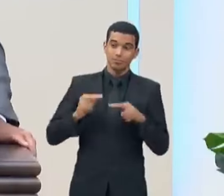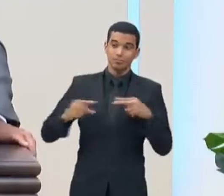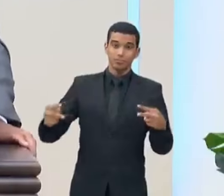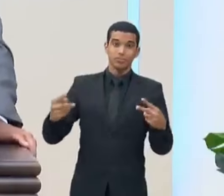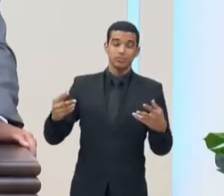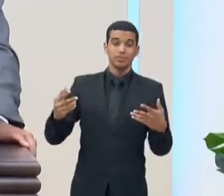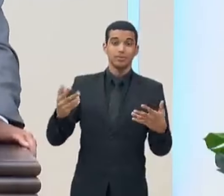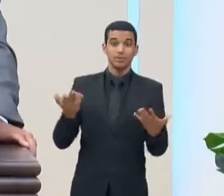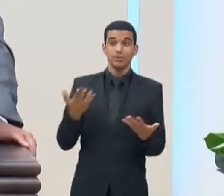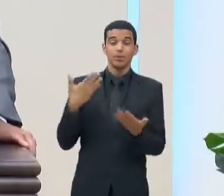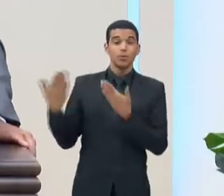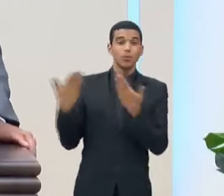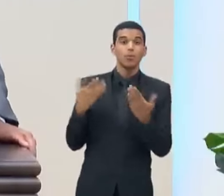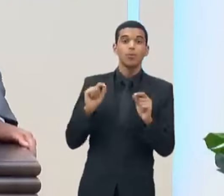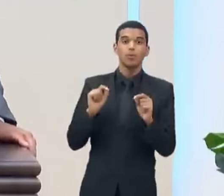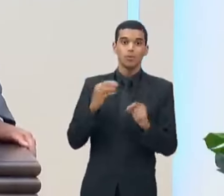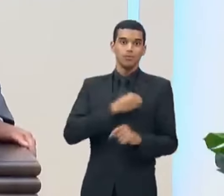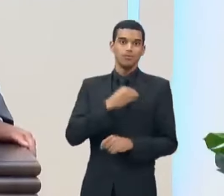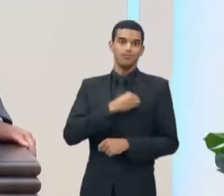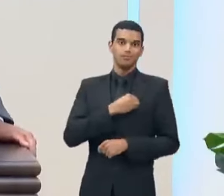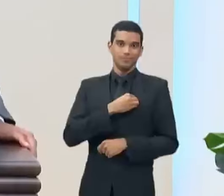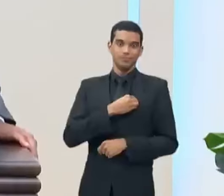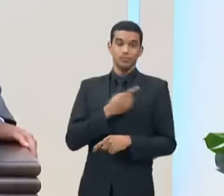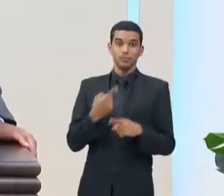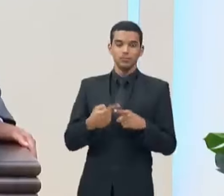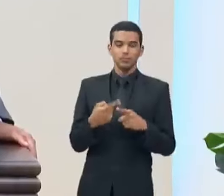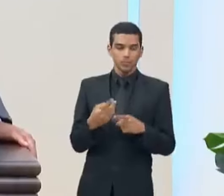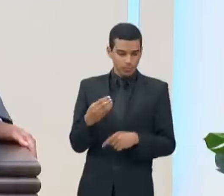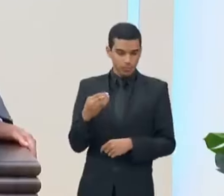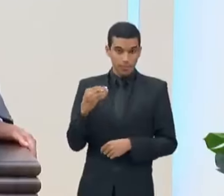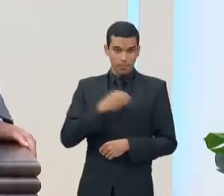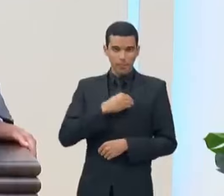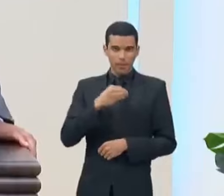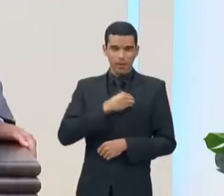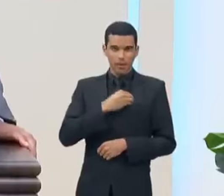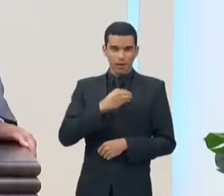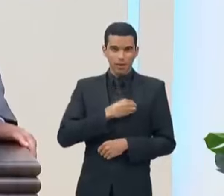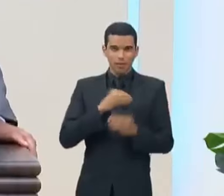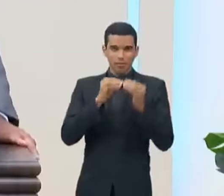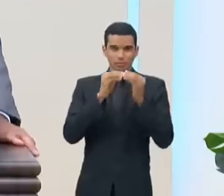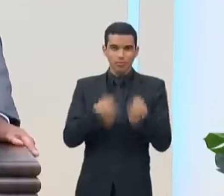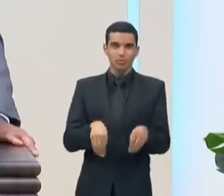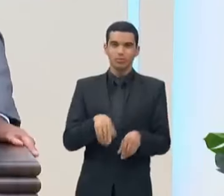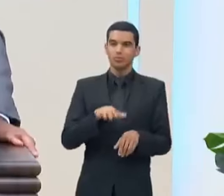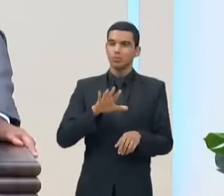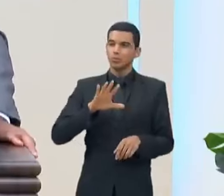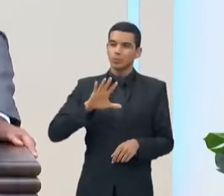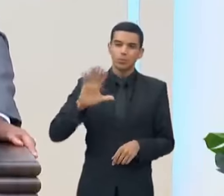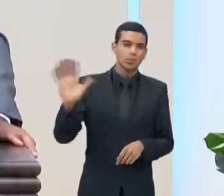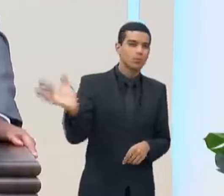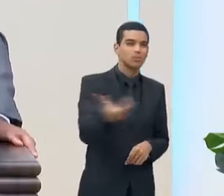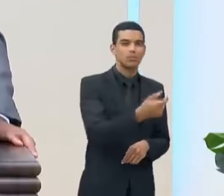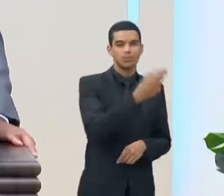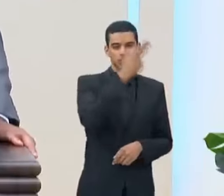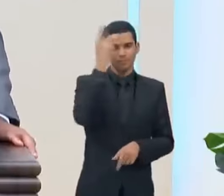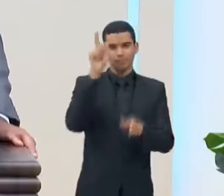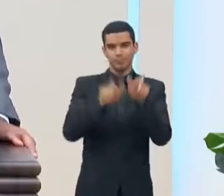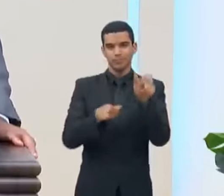pecado destruiu a vida de toda a humanidade. Não há um homem que não